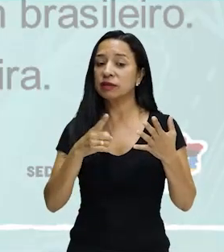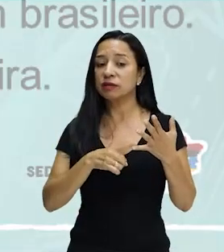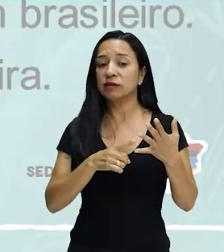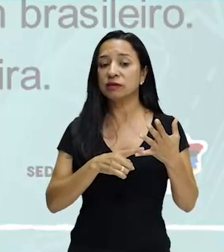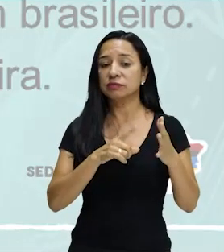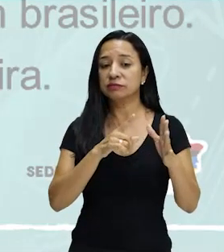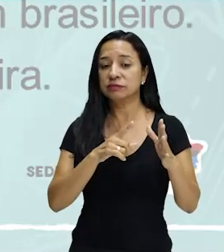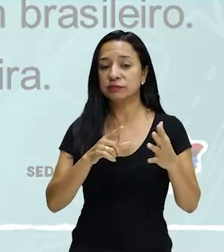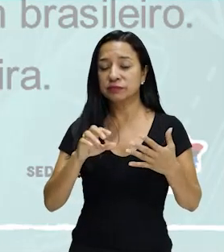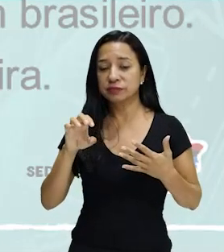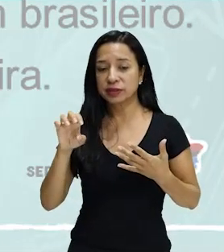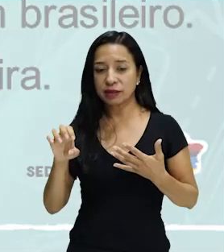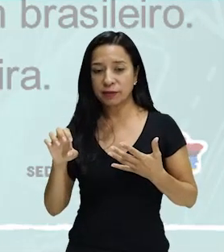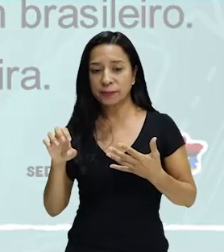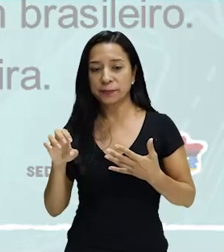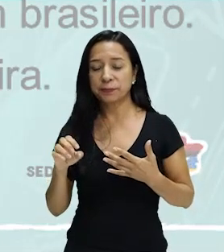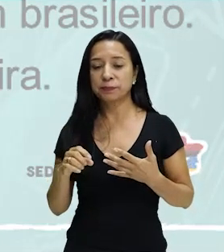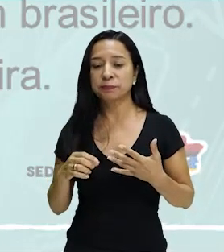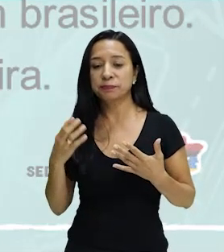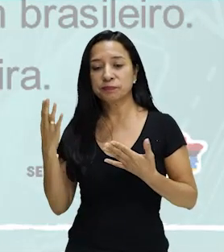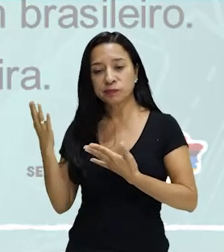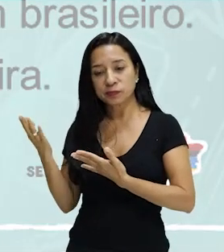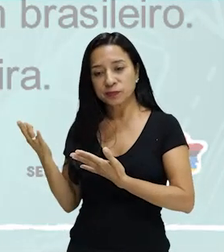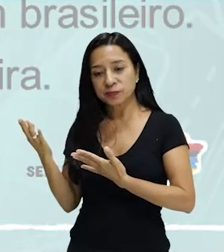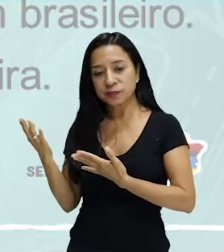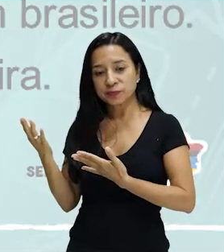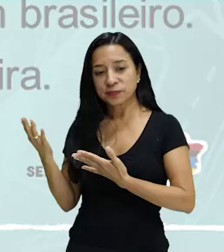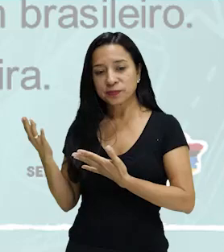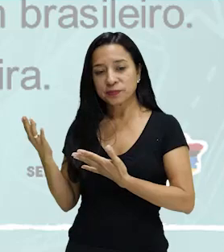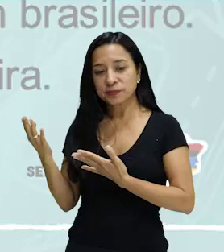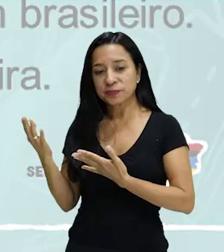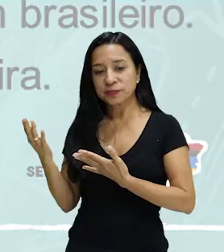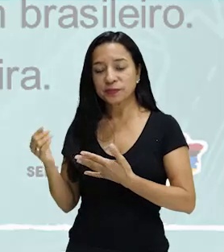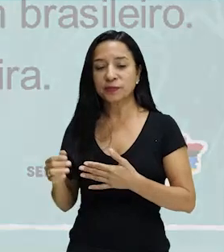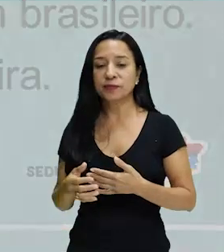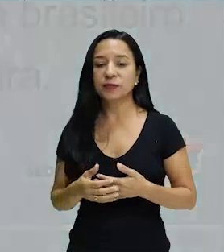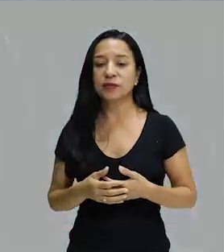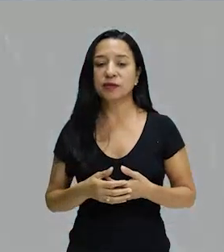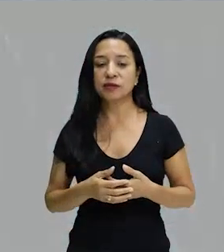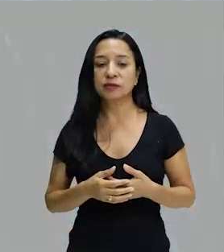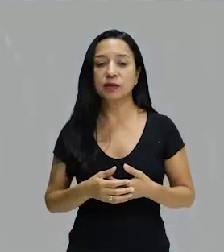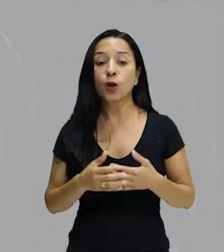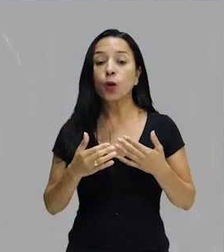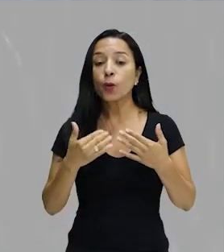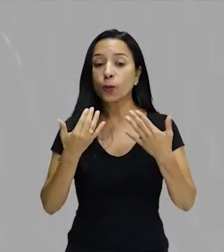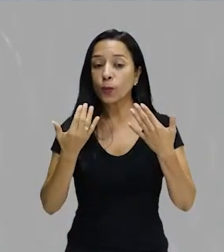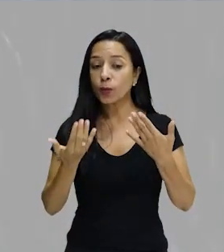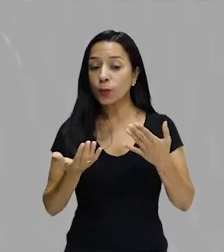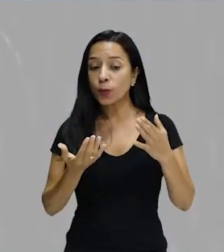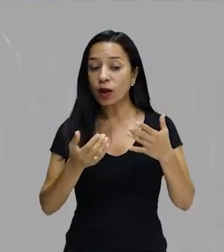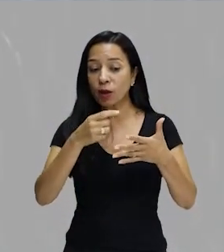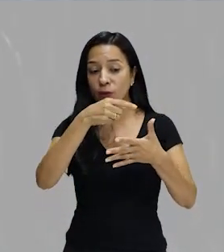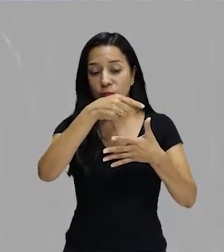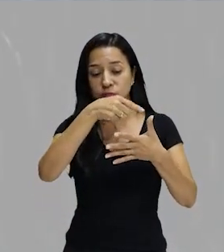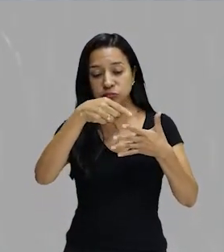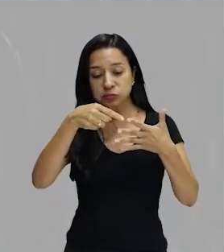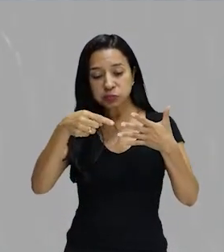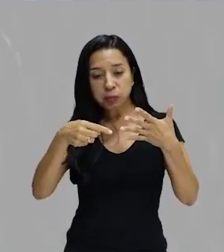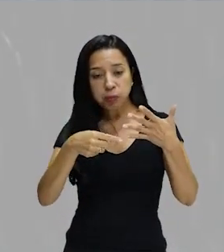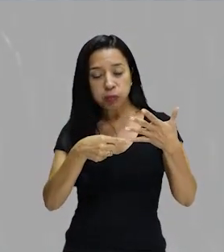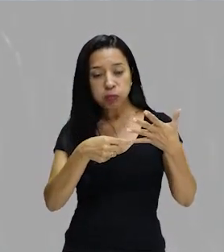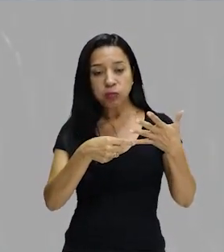Interessei-me e desinteressei-me pelo assunto quase que simultaneamente. Qual dessas